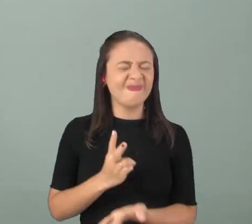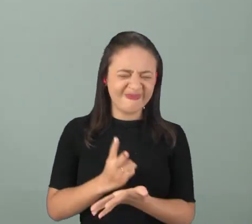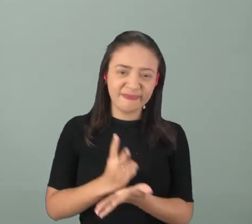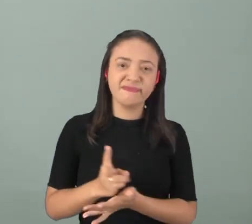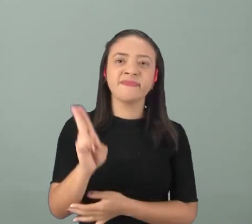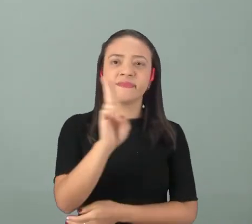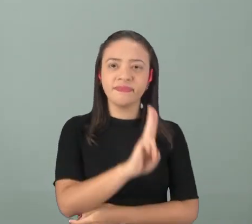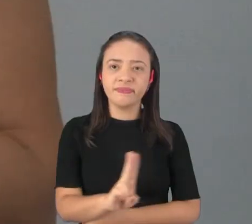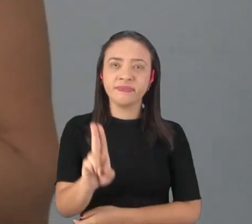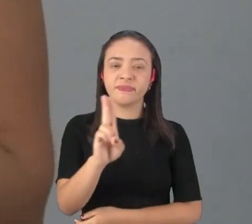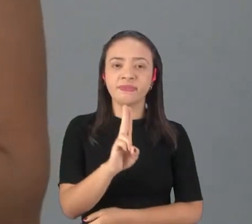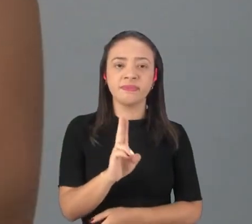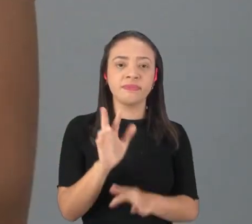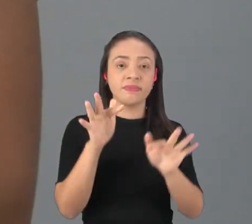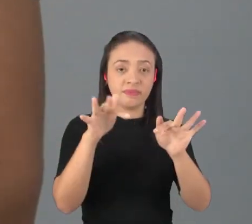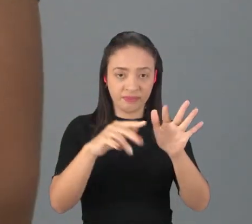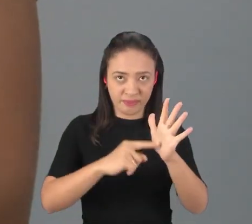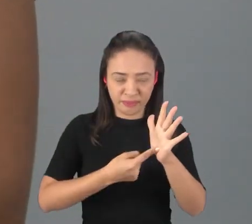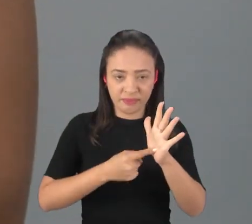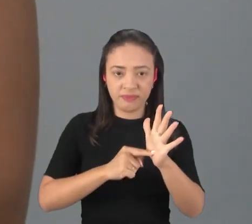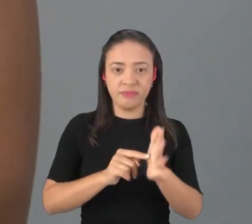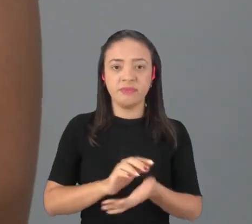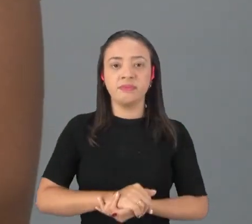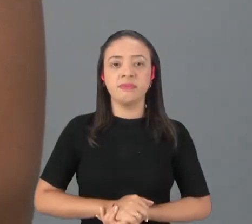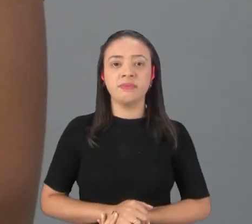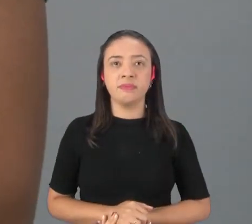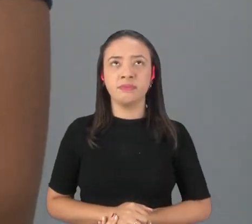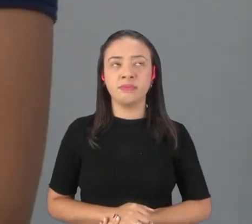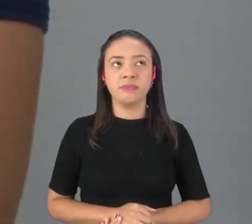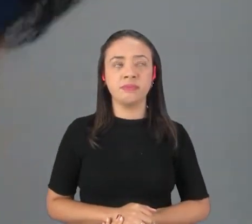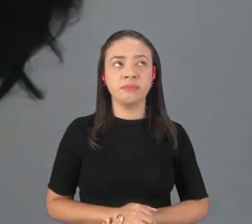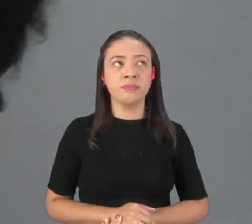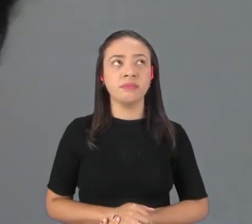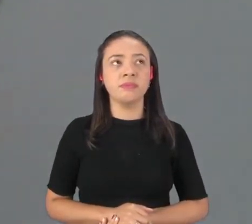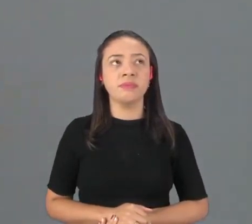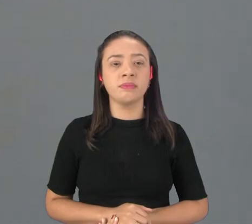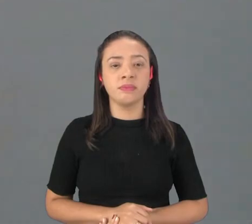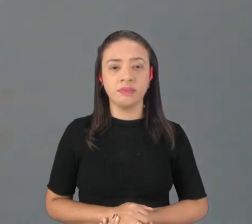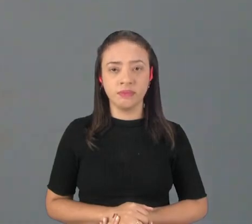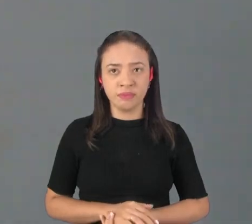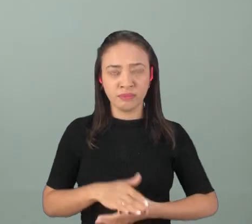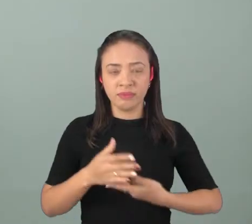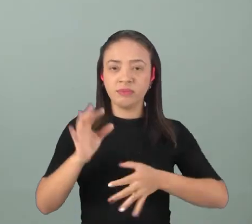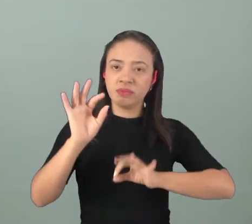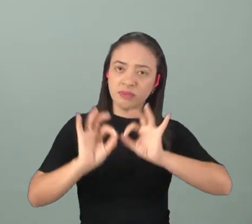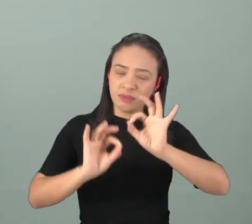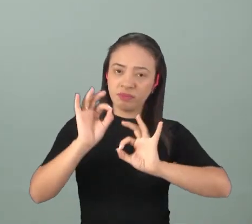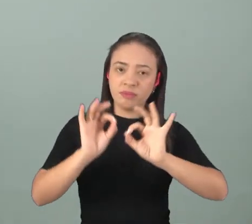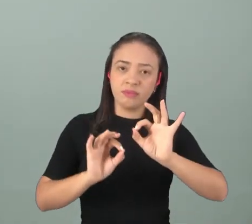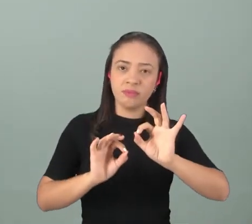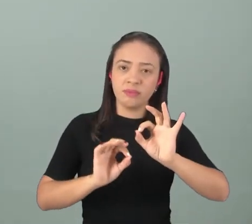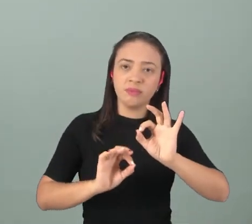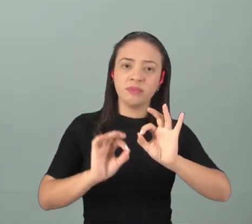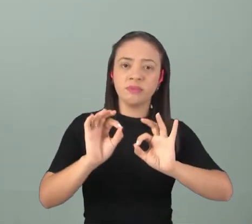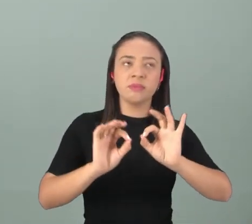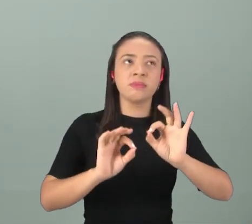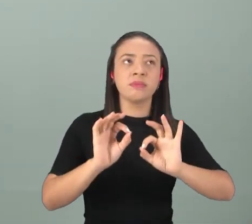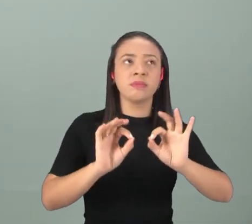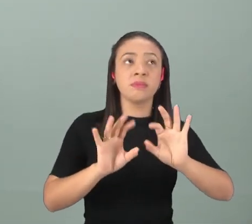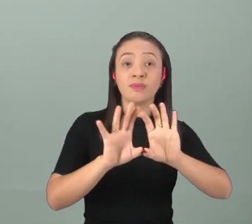muito, né? Ponto final, ó. Ok? E assim eu vou montando, ó, quebra-cabeça